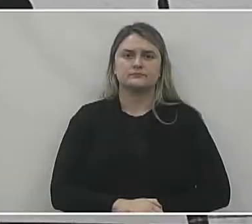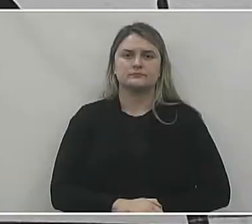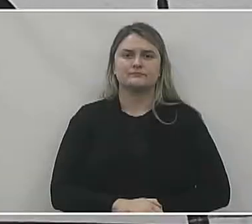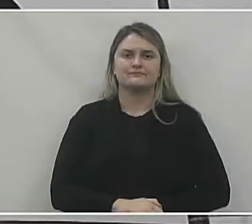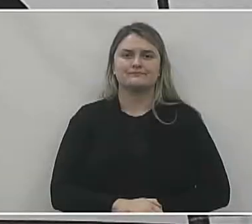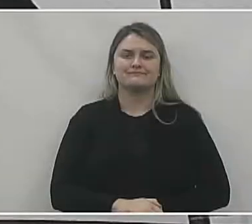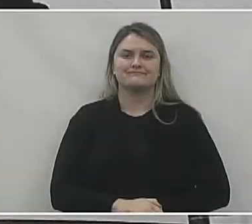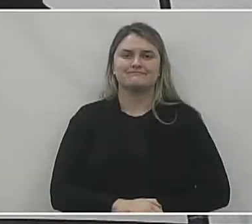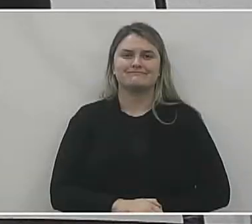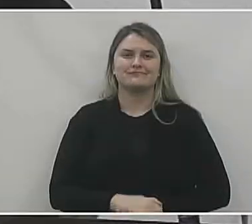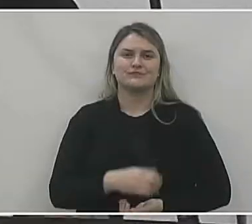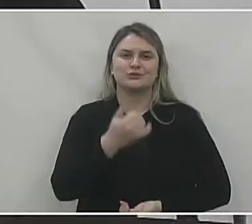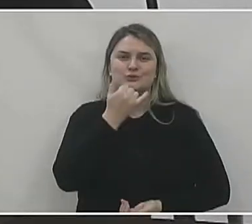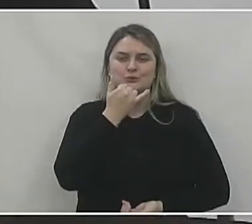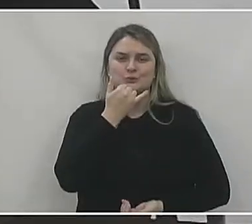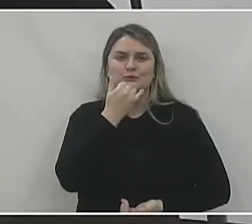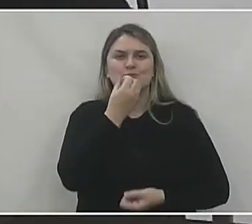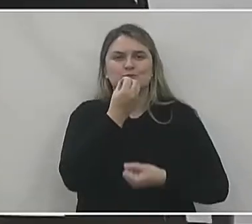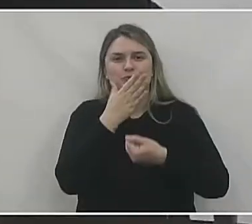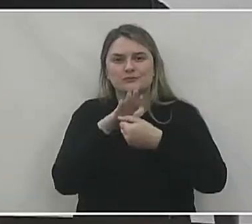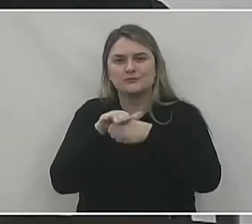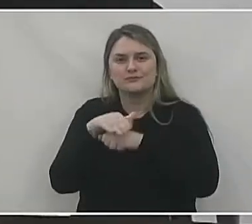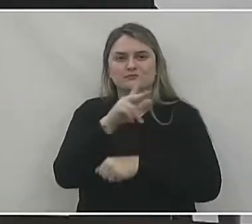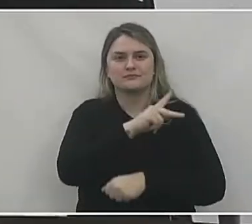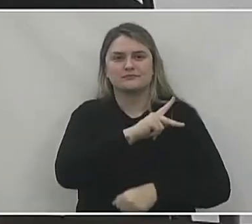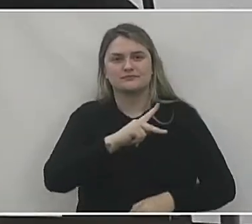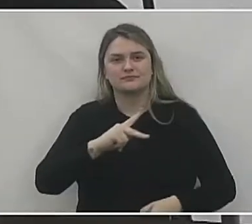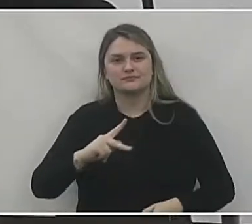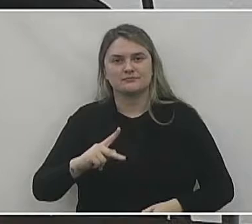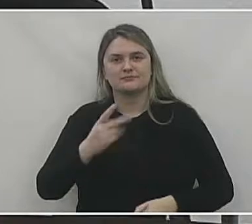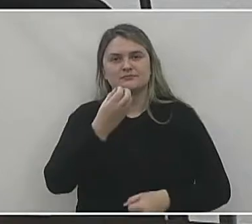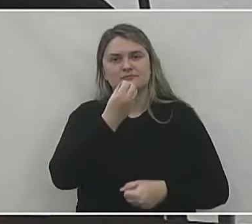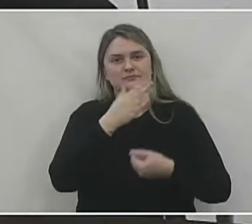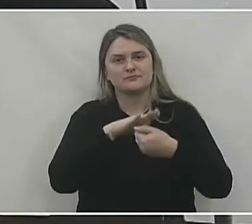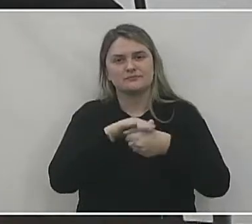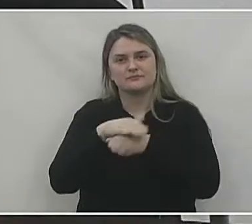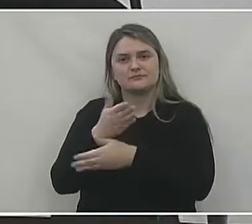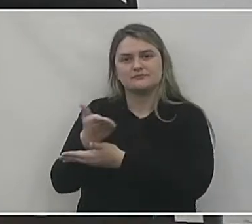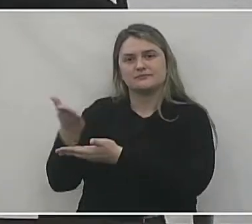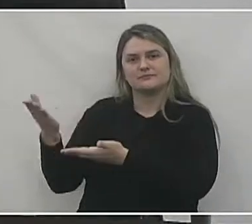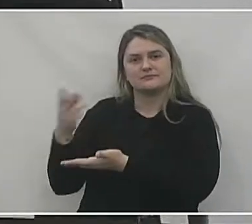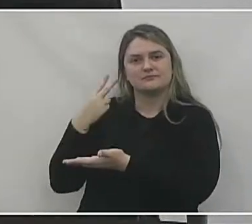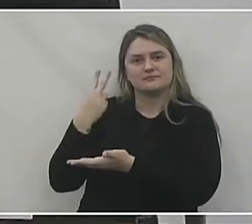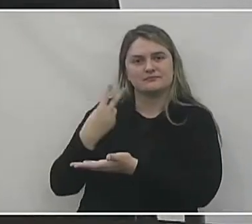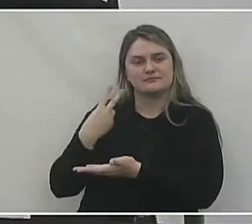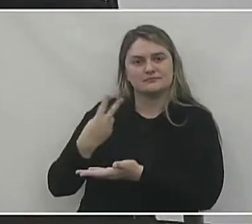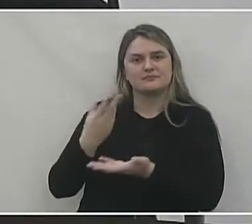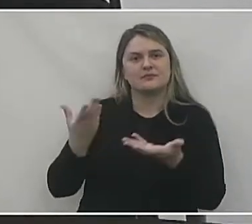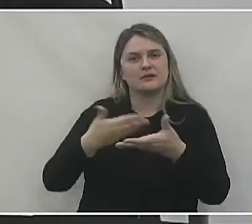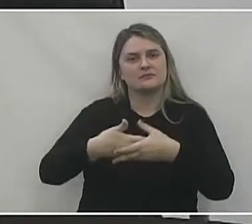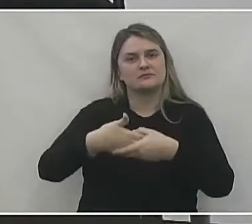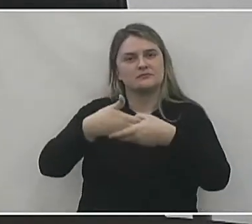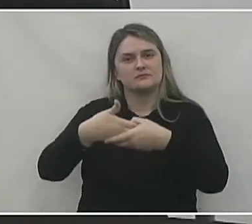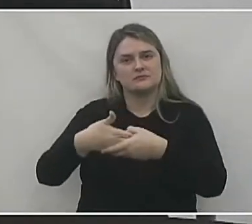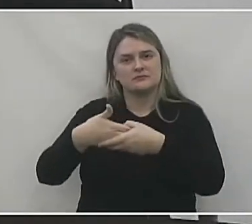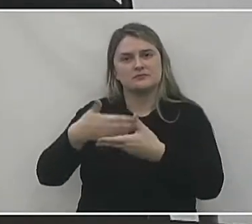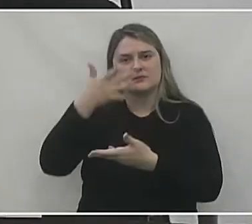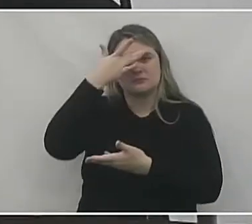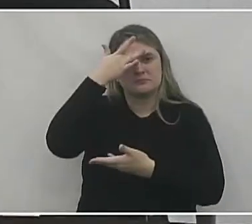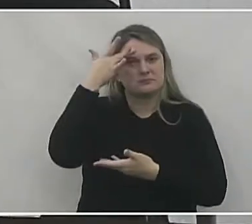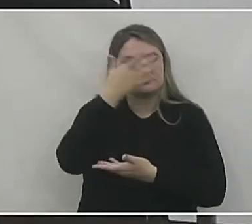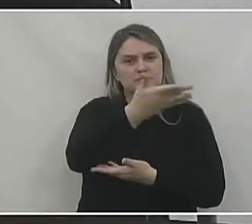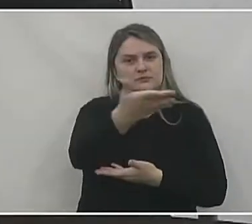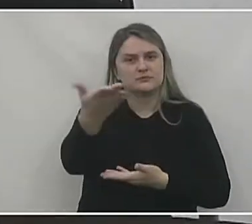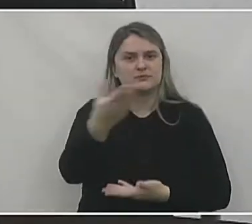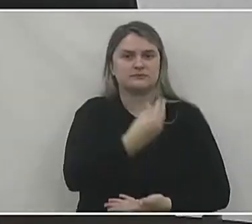Estou meio estrenado, viu? Desculpe. Boa noite, presidente. Boa noite, senhores vereadores. Quero cumprimentar aqui as pessoas